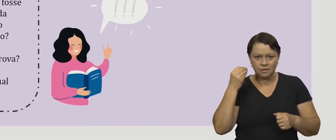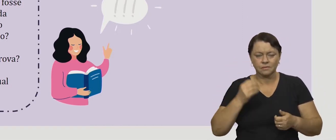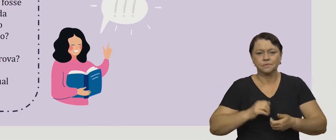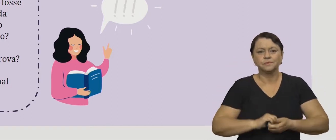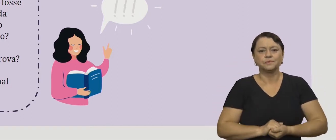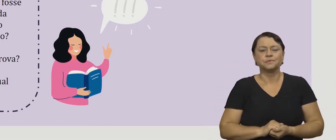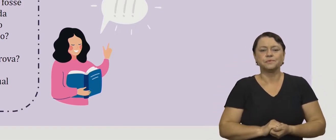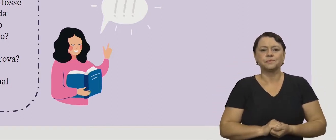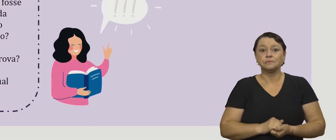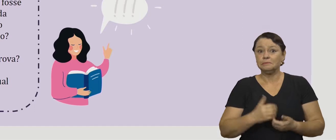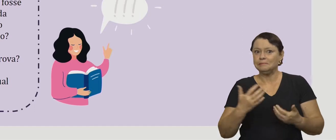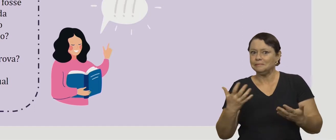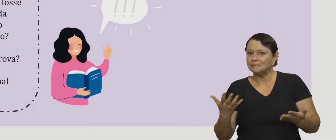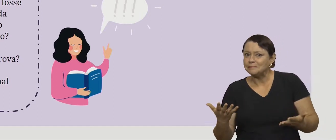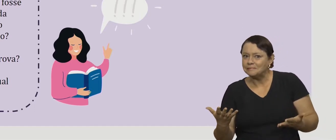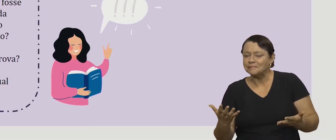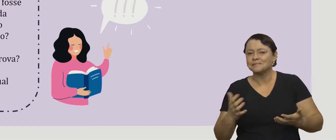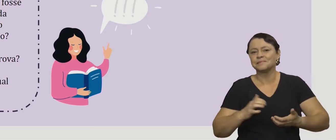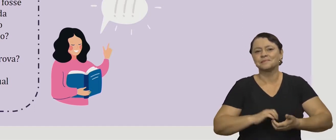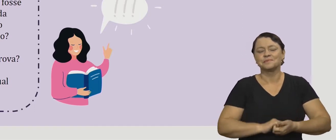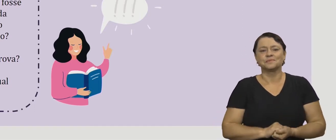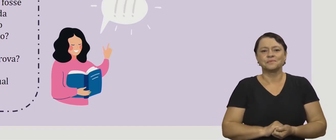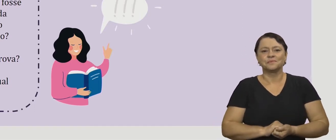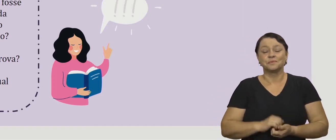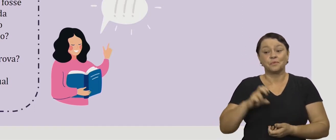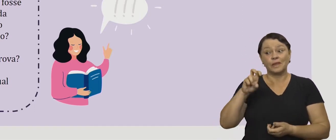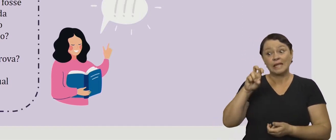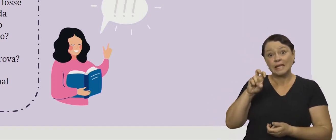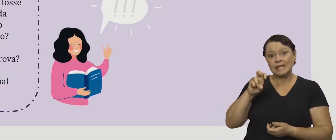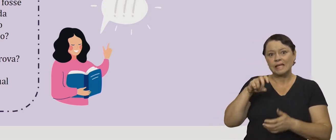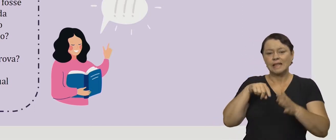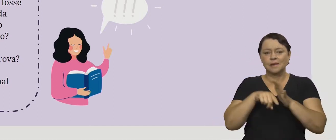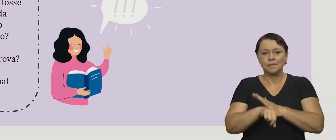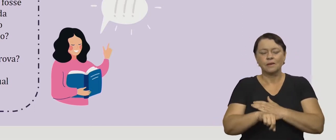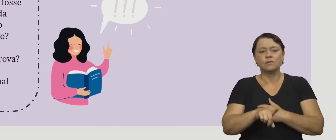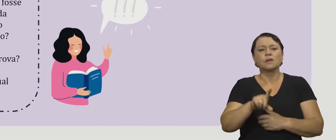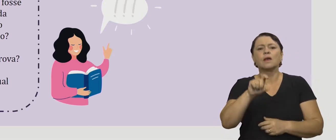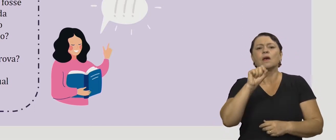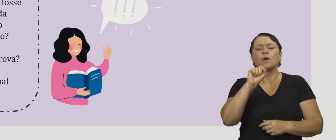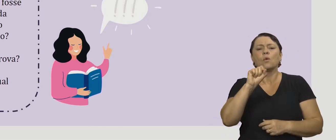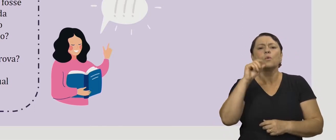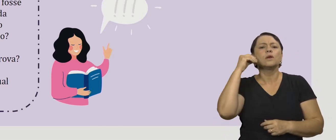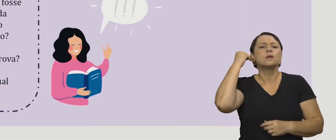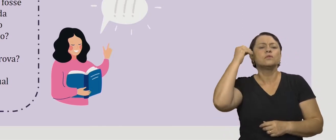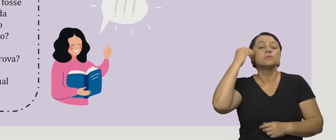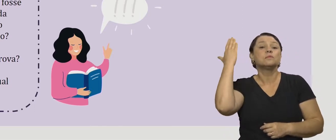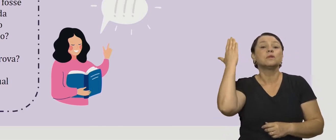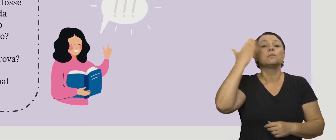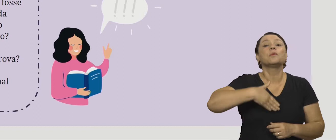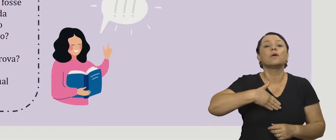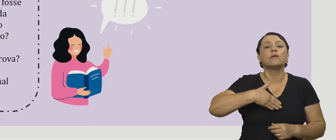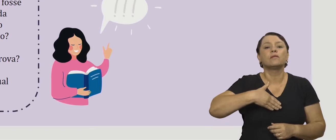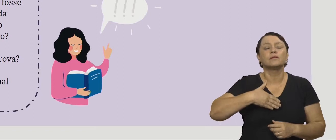sucesso? Será, gente? Quinta questão. O que o experimento comprova?